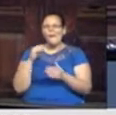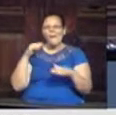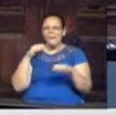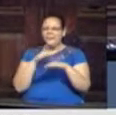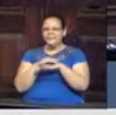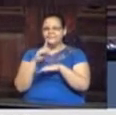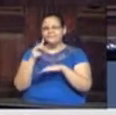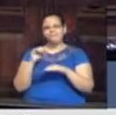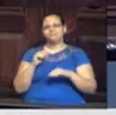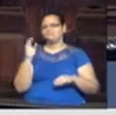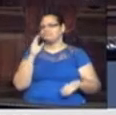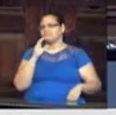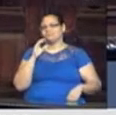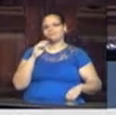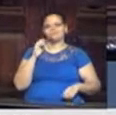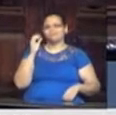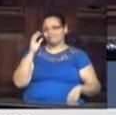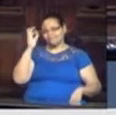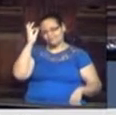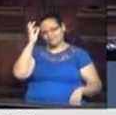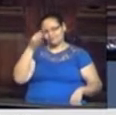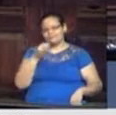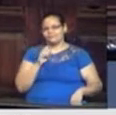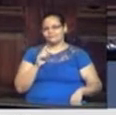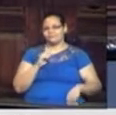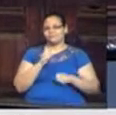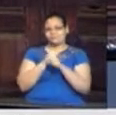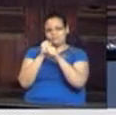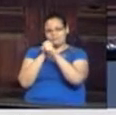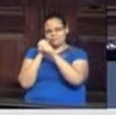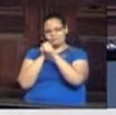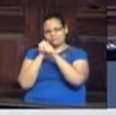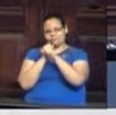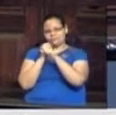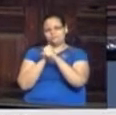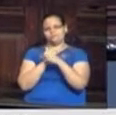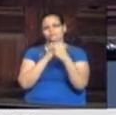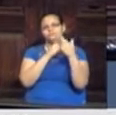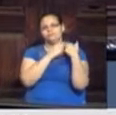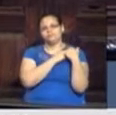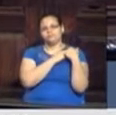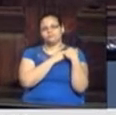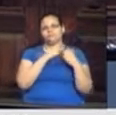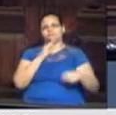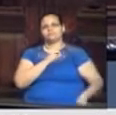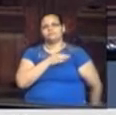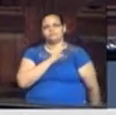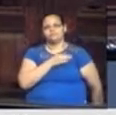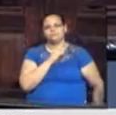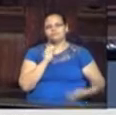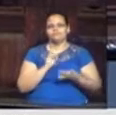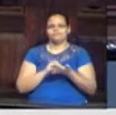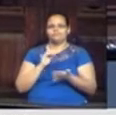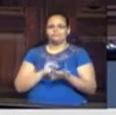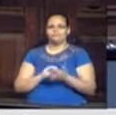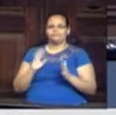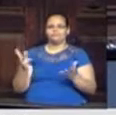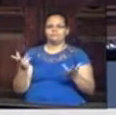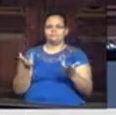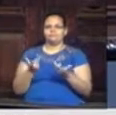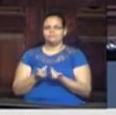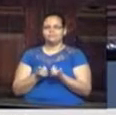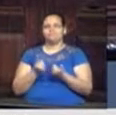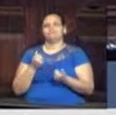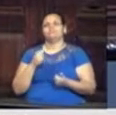dia. Foram anos, anos e anos de irresponsabilidade fiscal, de incompetência e da